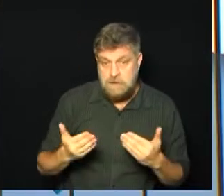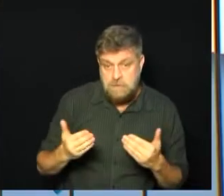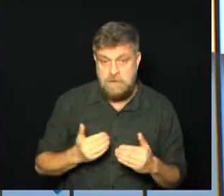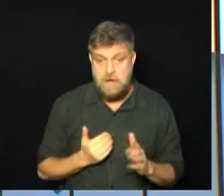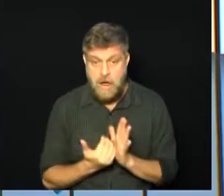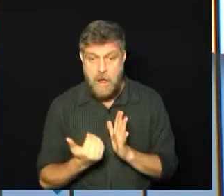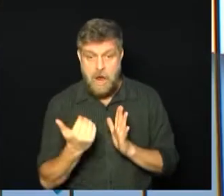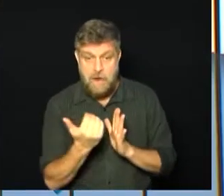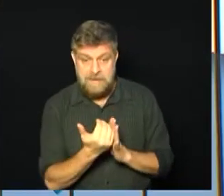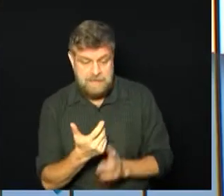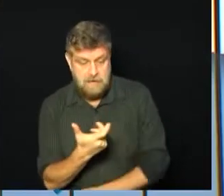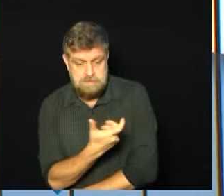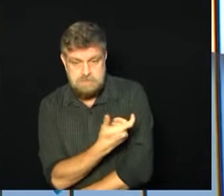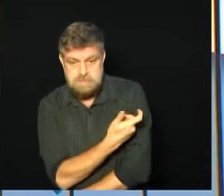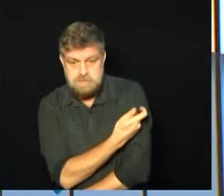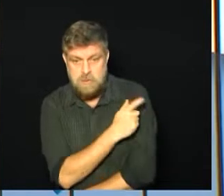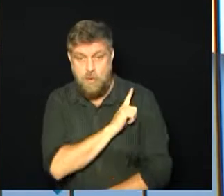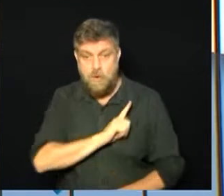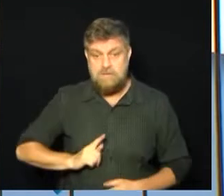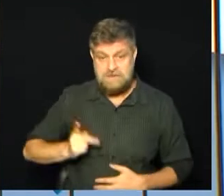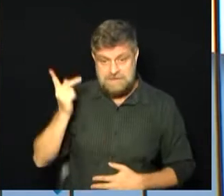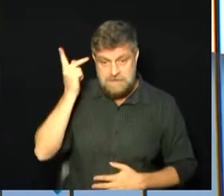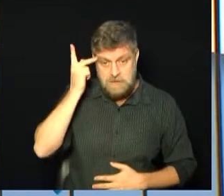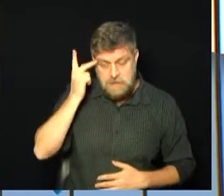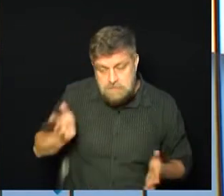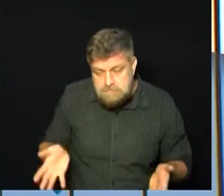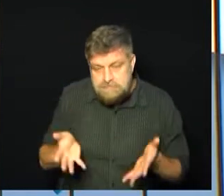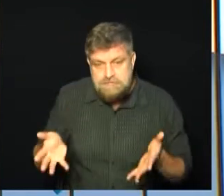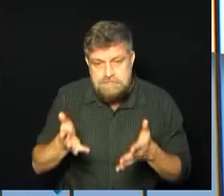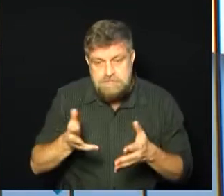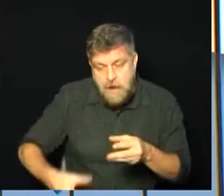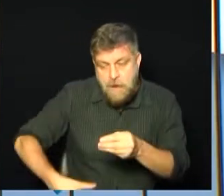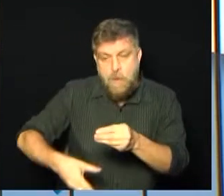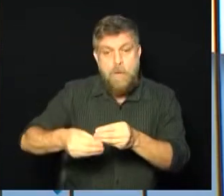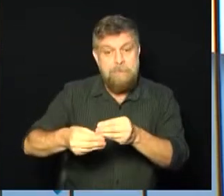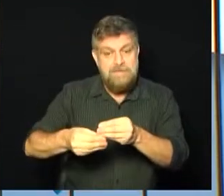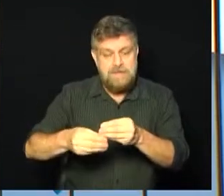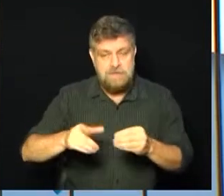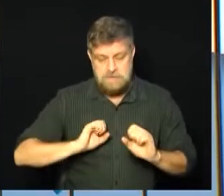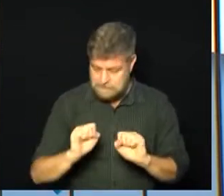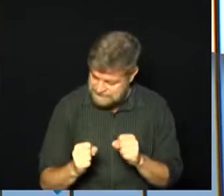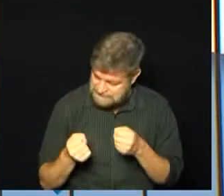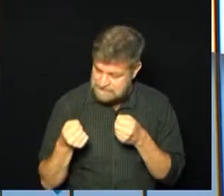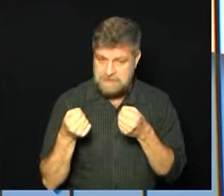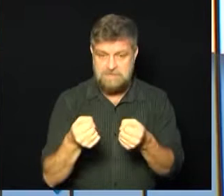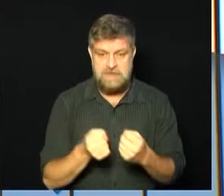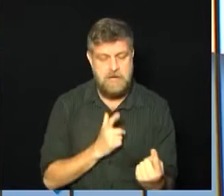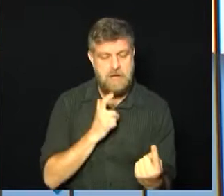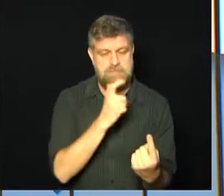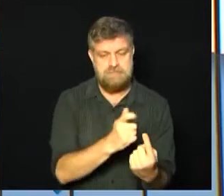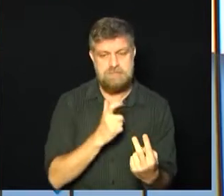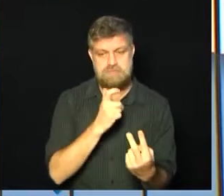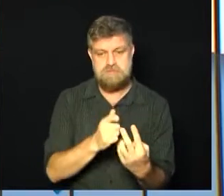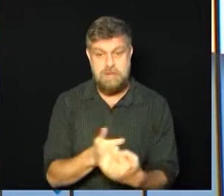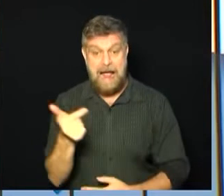aumentar a cobertura vacinal, o governo de São Paulo vai promover uma ação de reforço para intensificar a aplicação da segunda